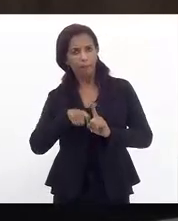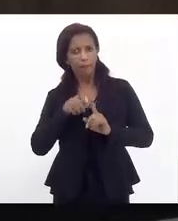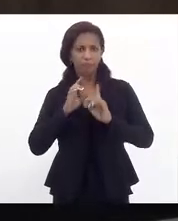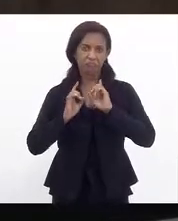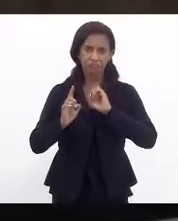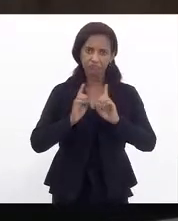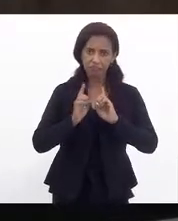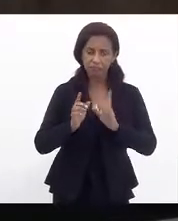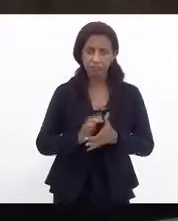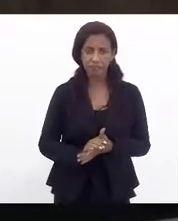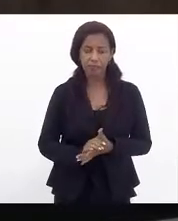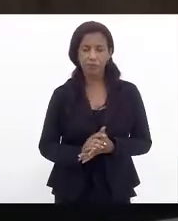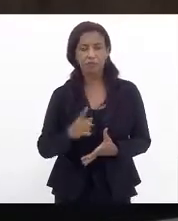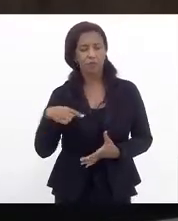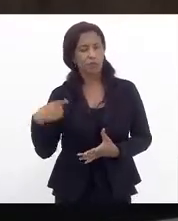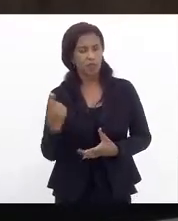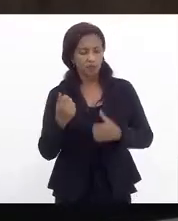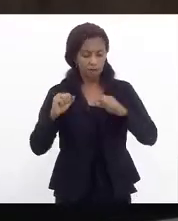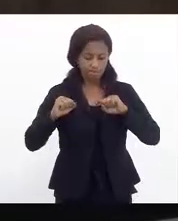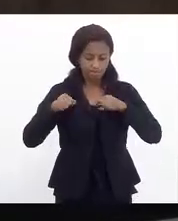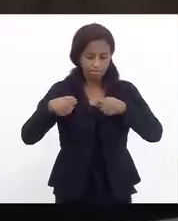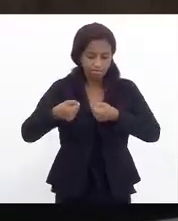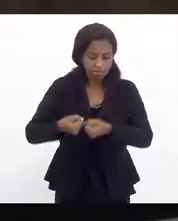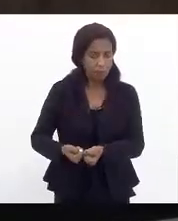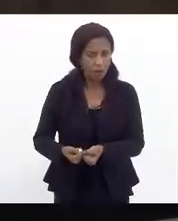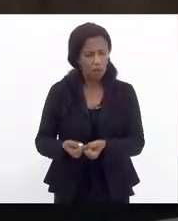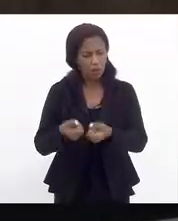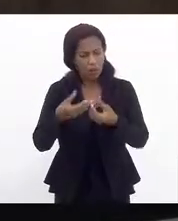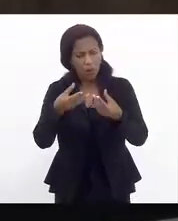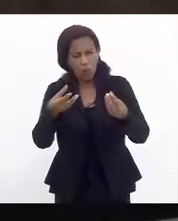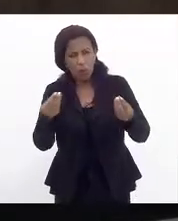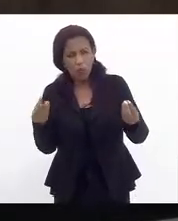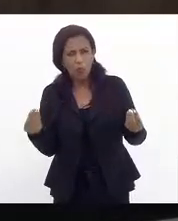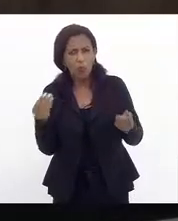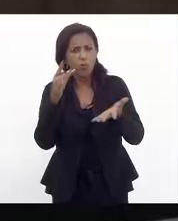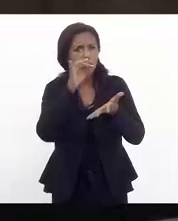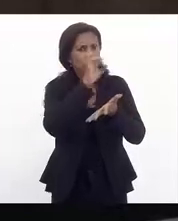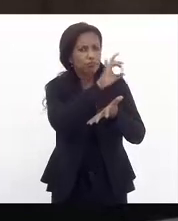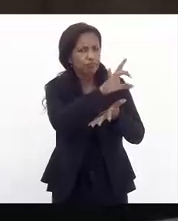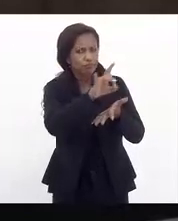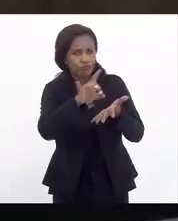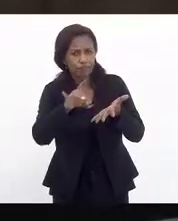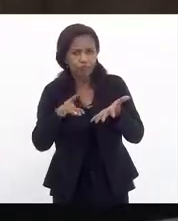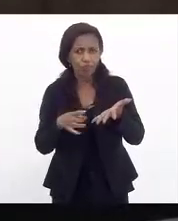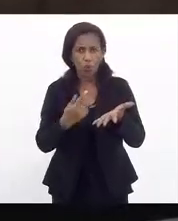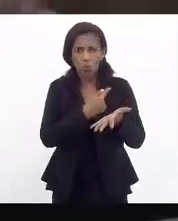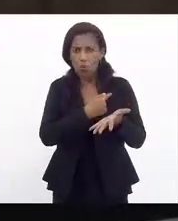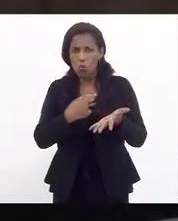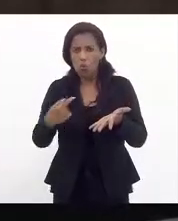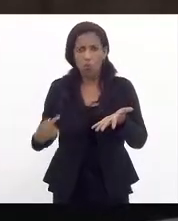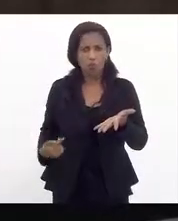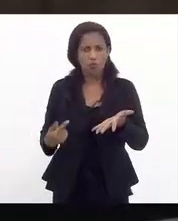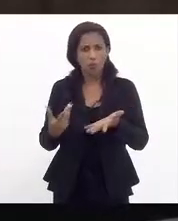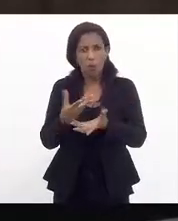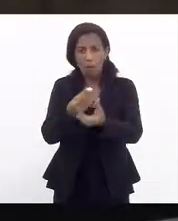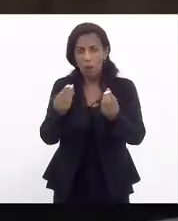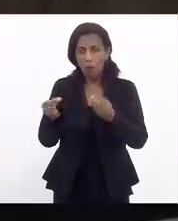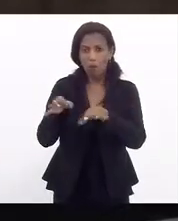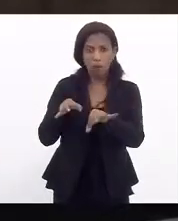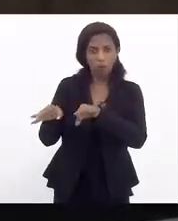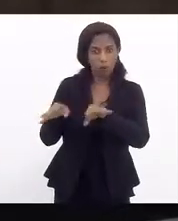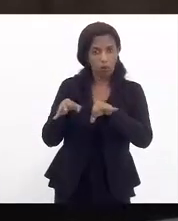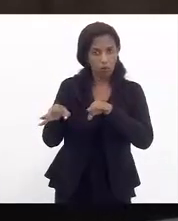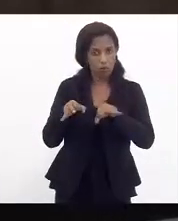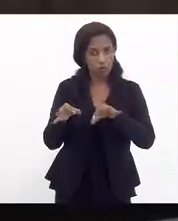debate a gente teve que se devo usar em cima de multiponto que o governo mandou lastro de projeto muito grande